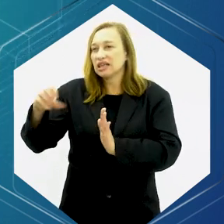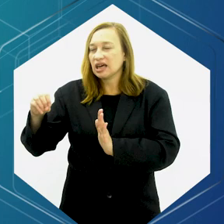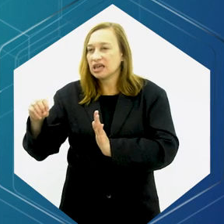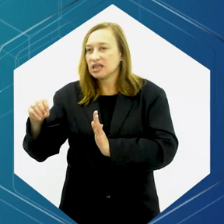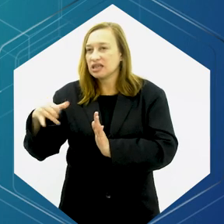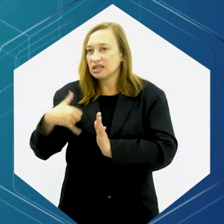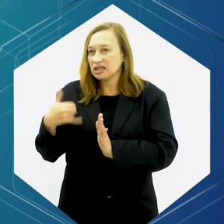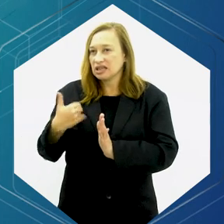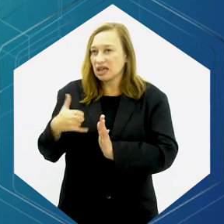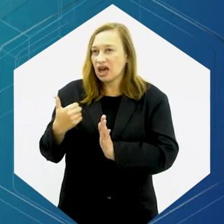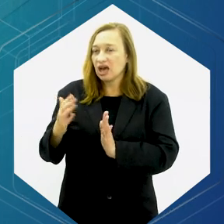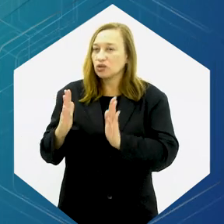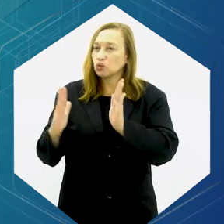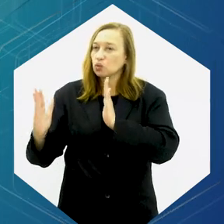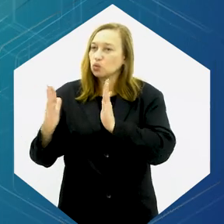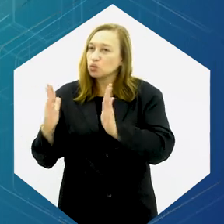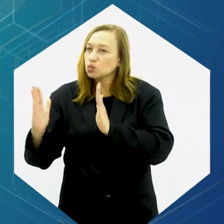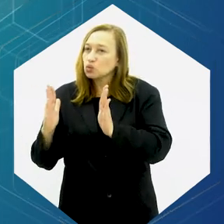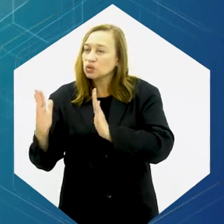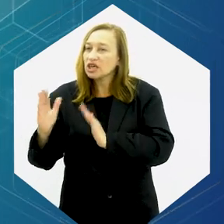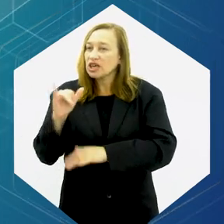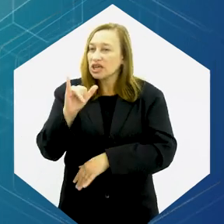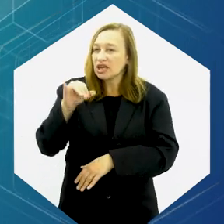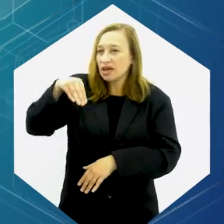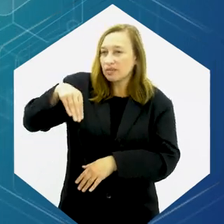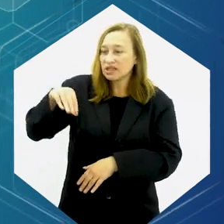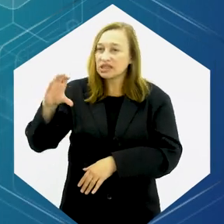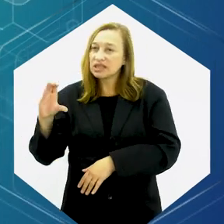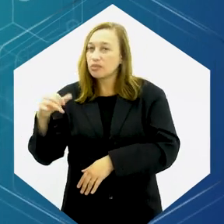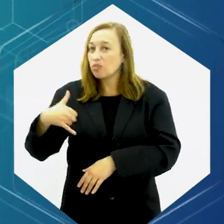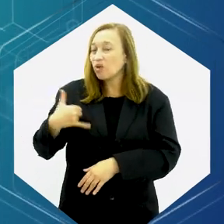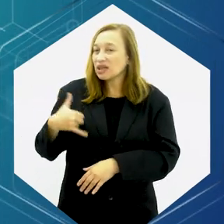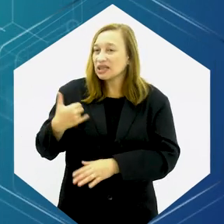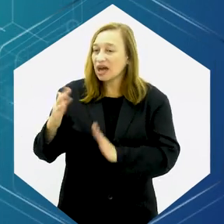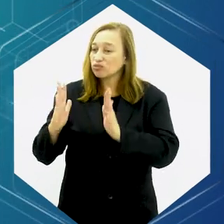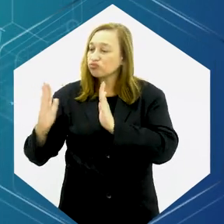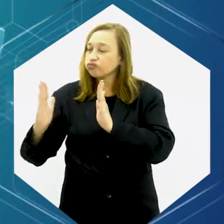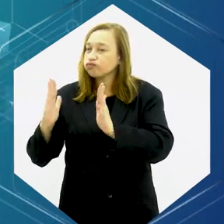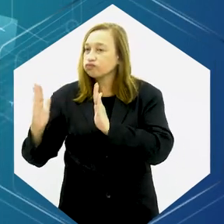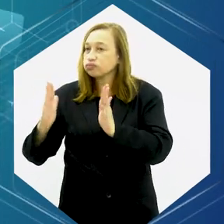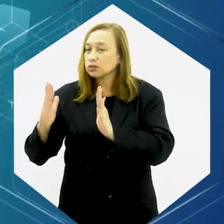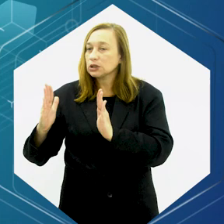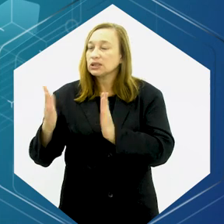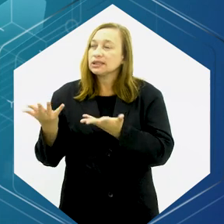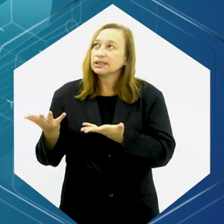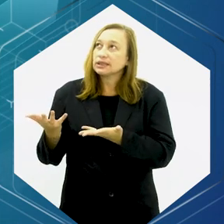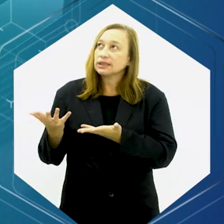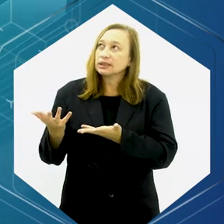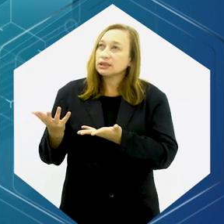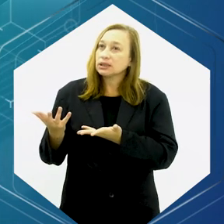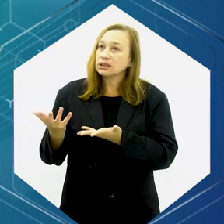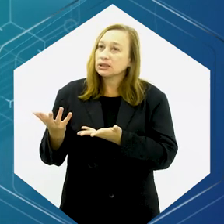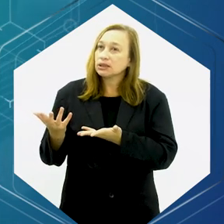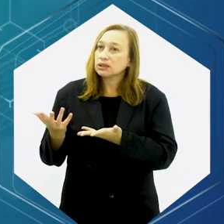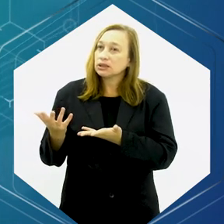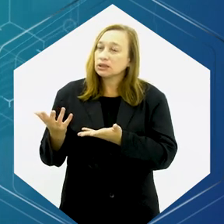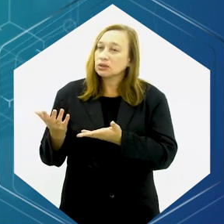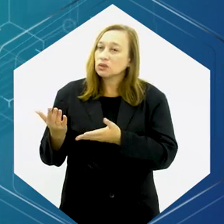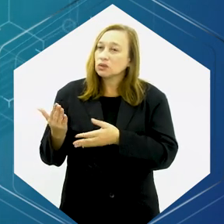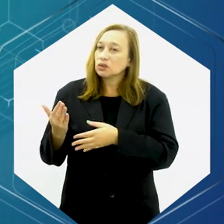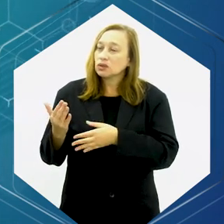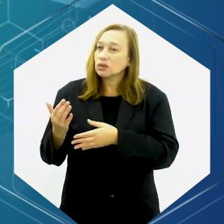5 a 10 anos aquele índice ali né de de IMC cuidade né Ele é considerado